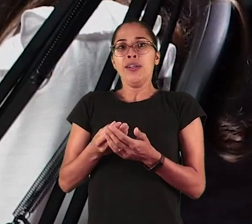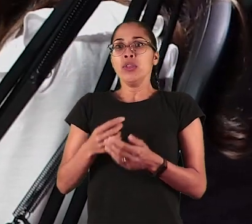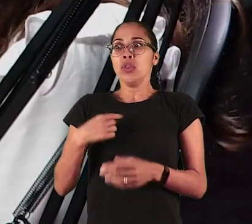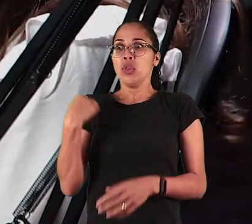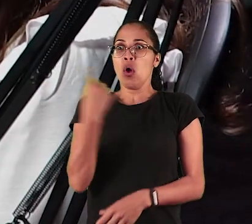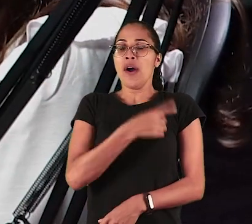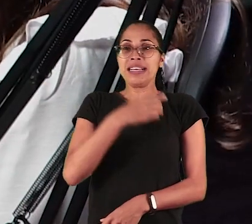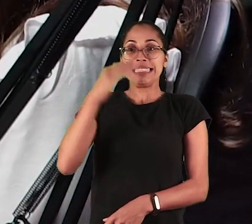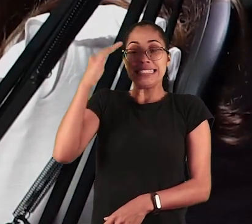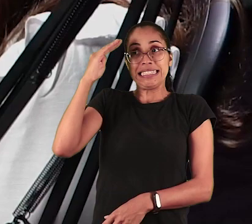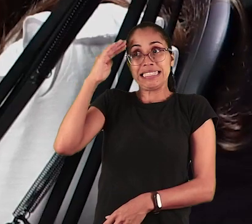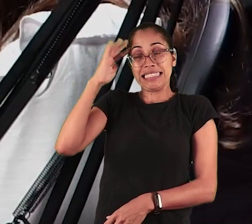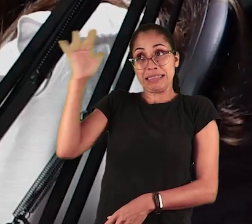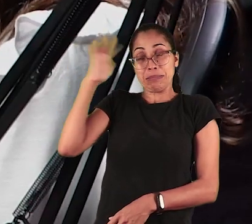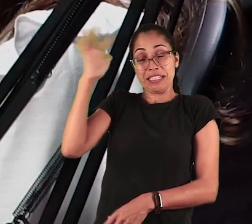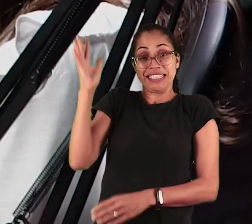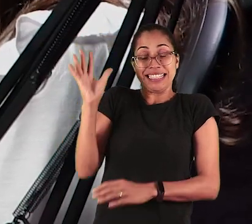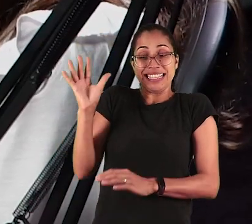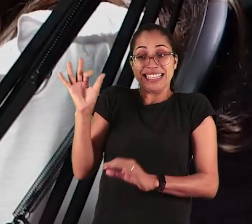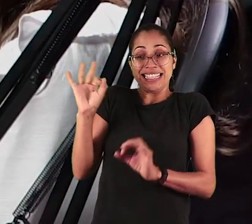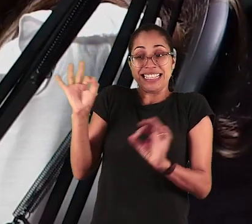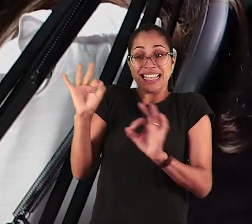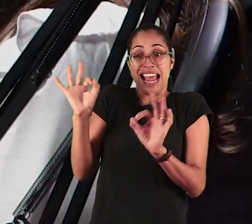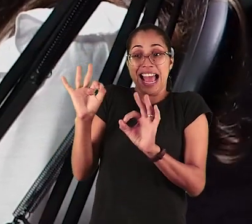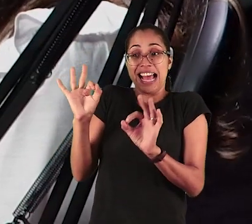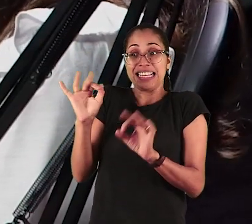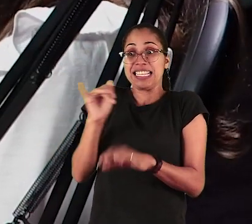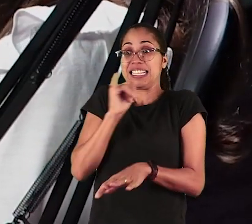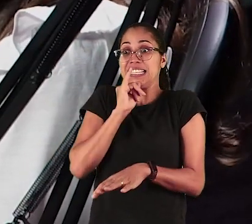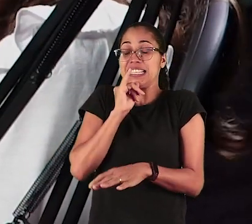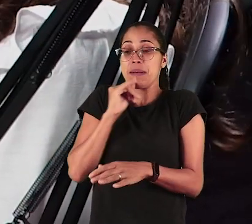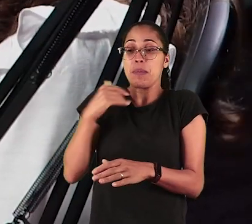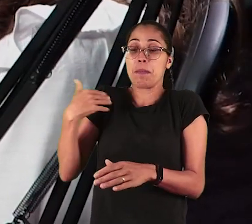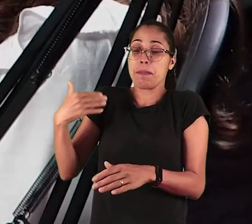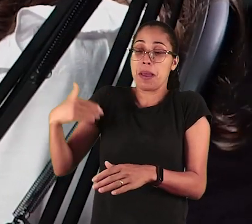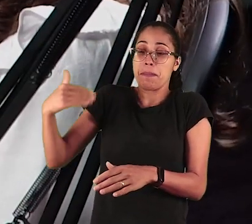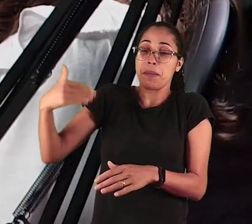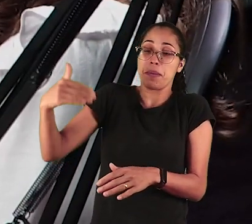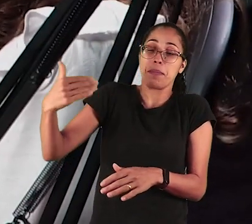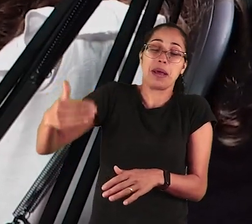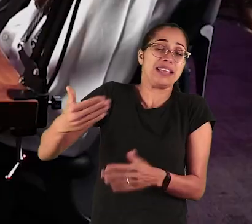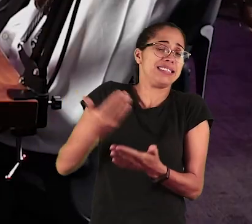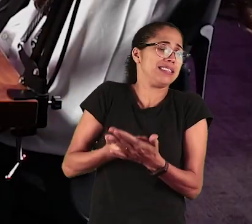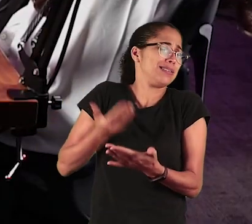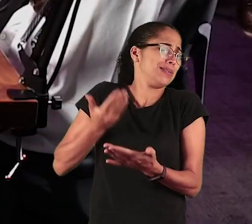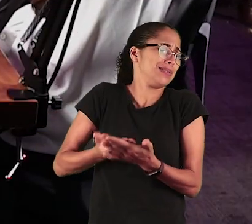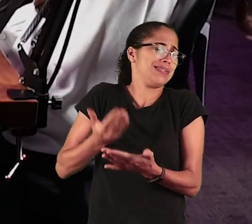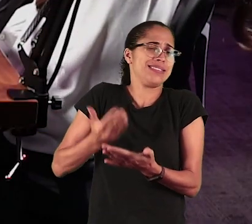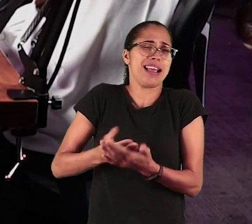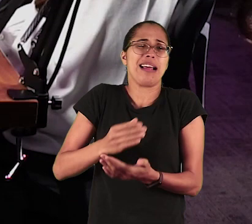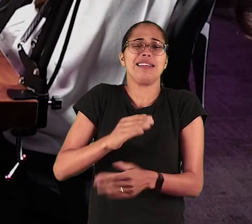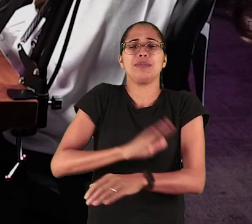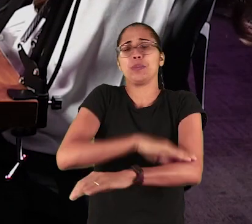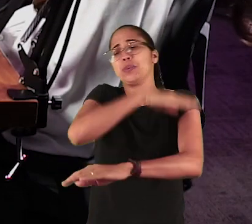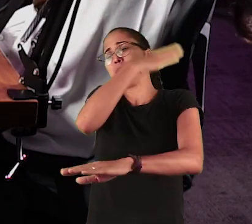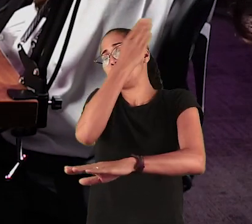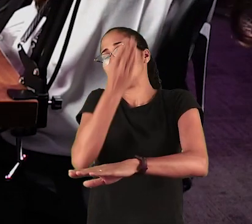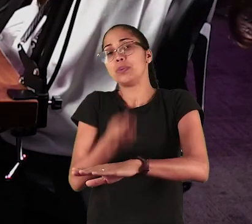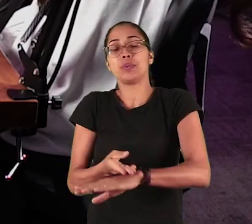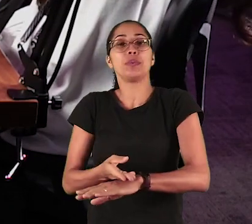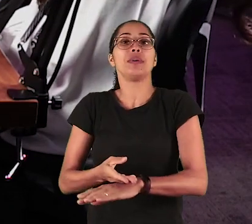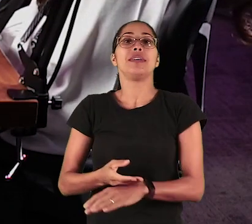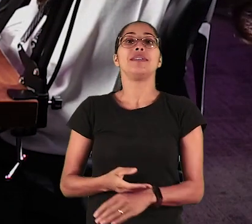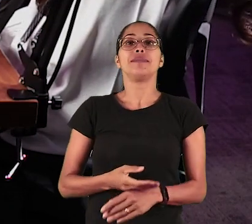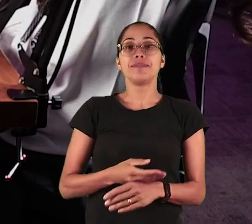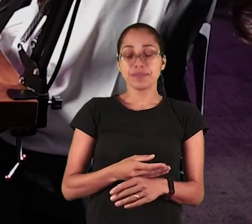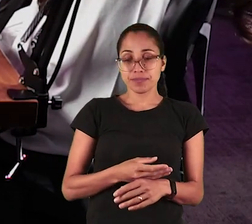ralar ninguém contou que a gente ia virar muita noite que preferir muitas vezes a gente é um homem